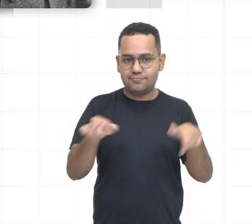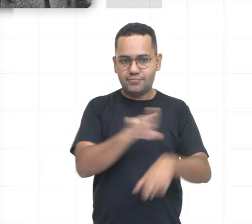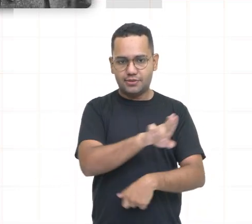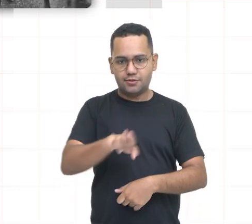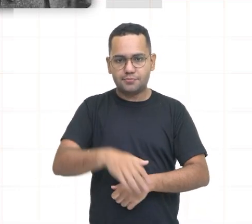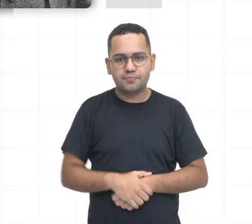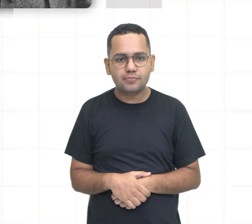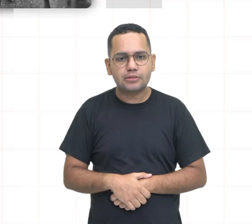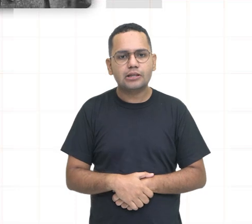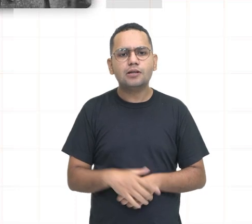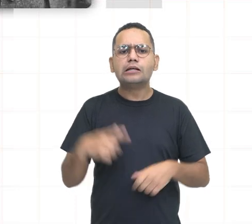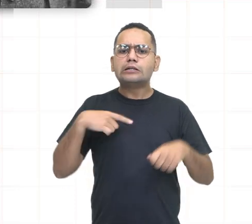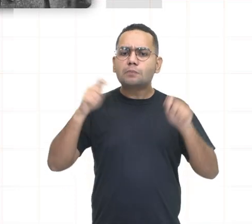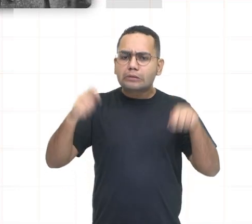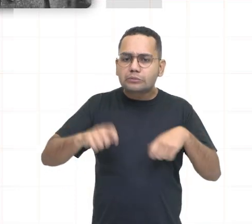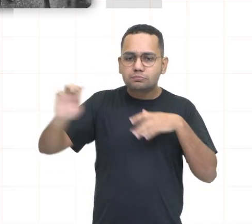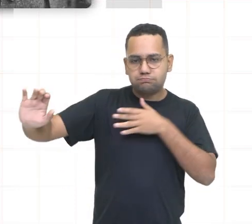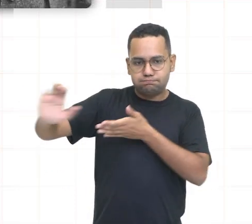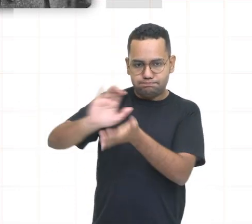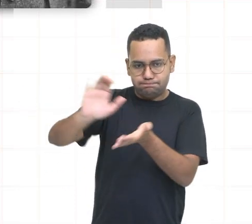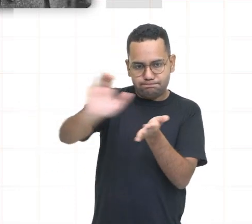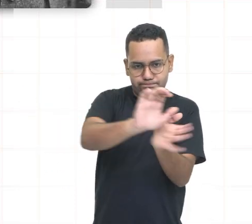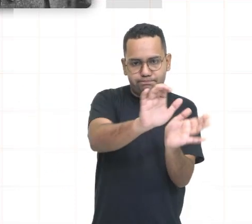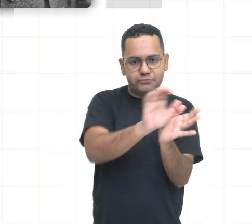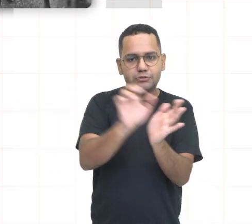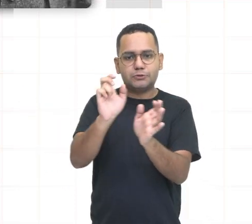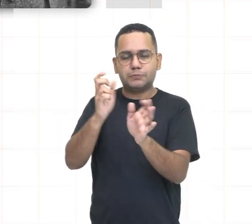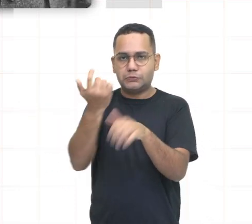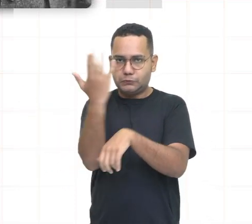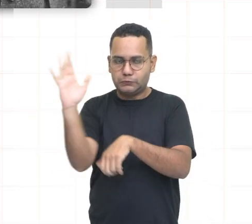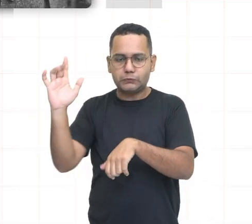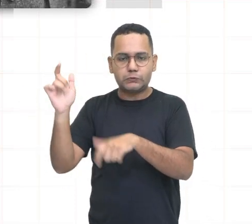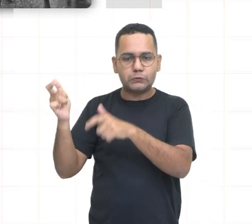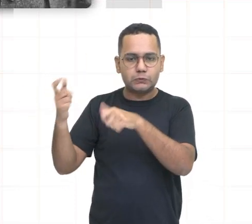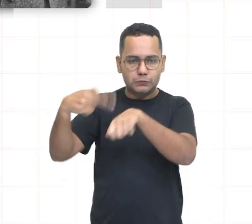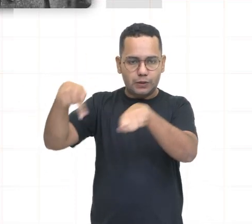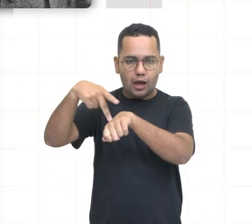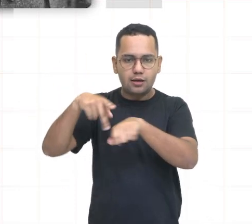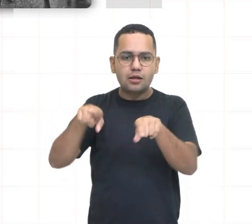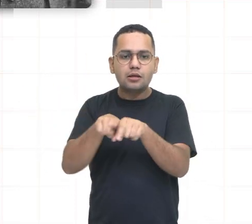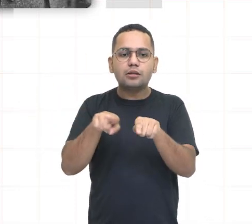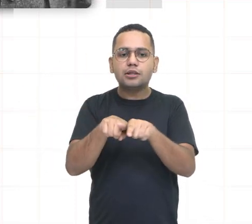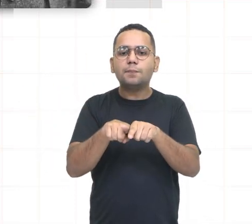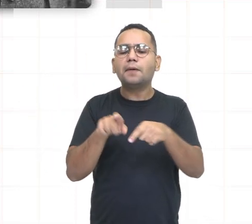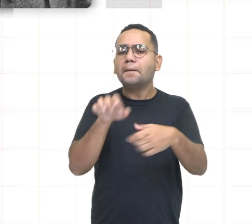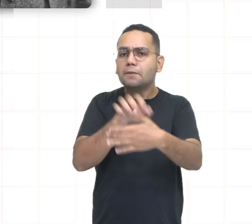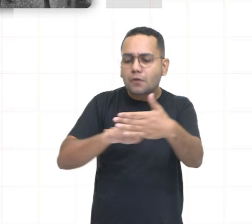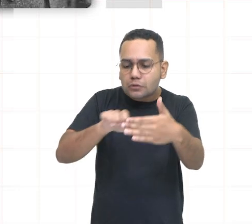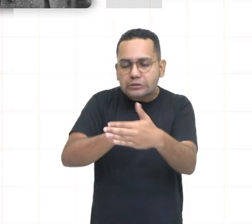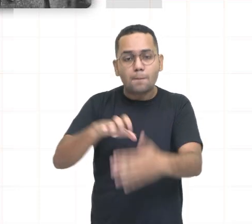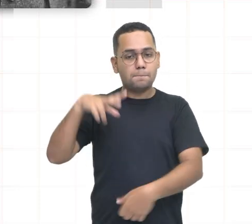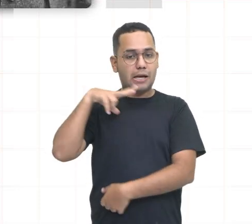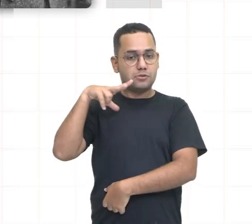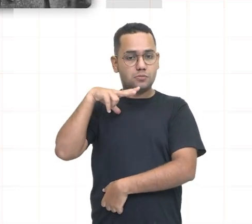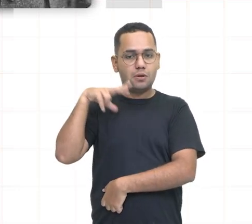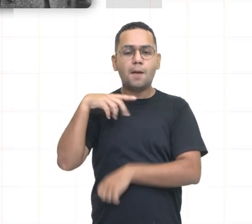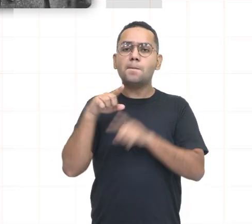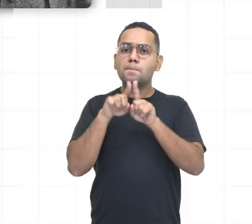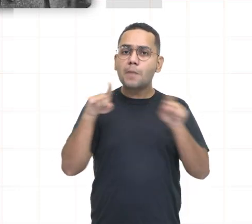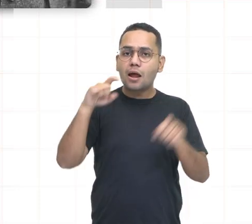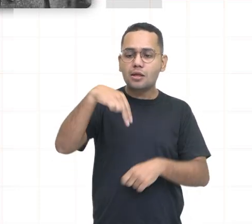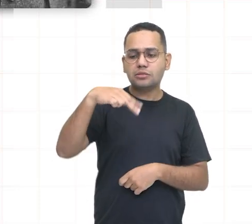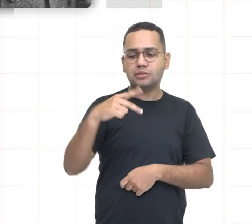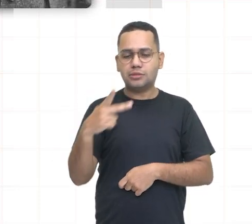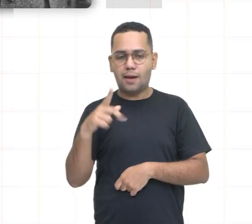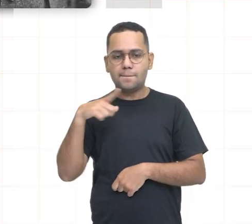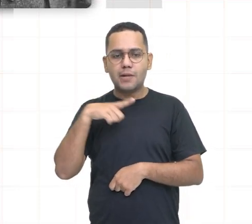permitia a entrada de capital estrangeiro e o funcionamento de empresas particulares. A aplicação da NEP resultou no crescimento